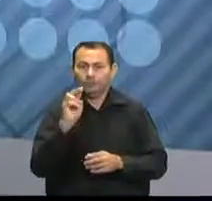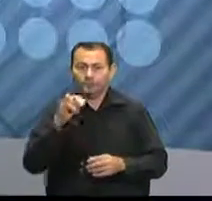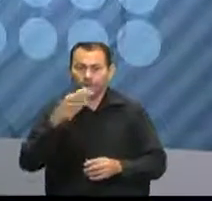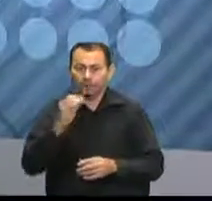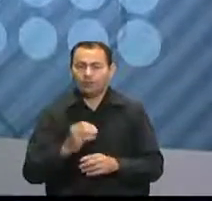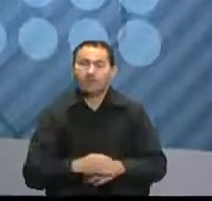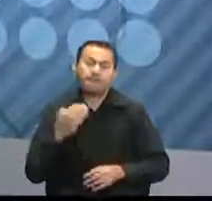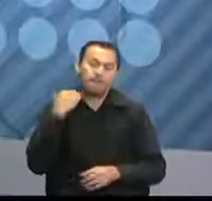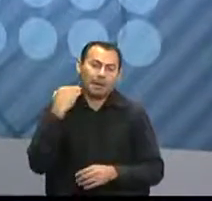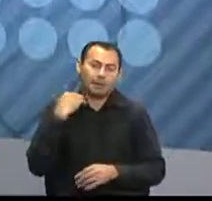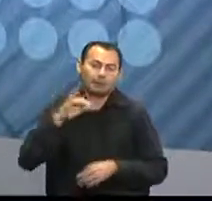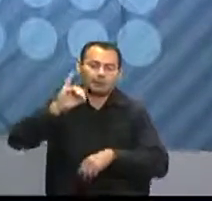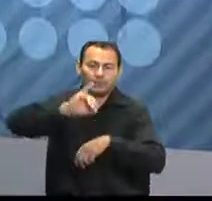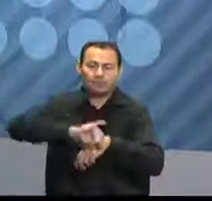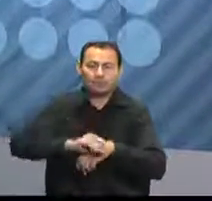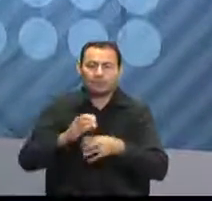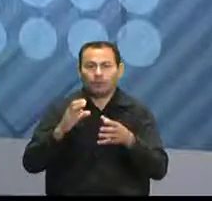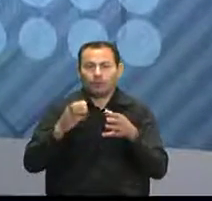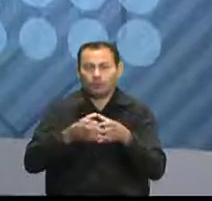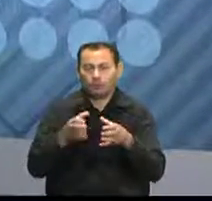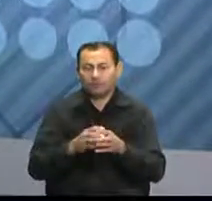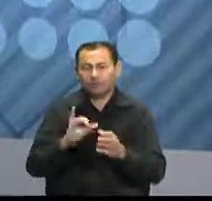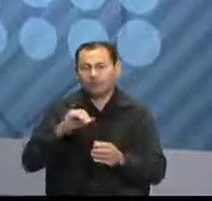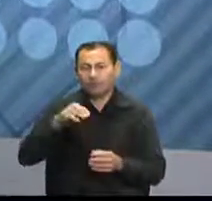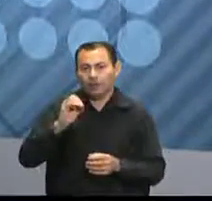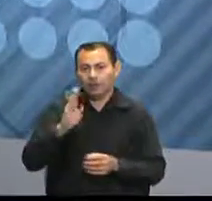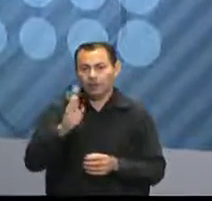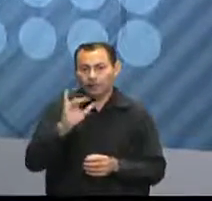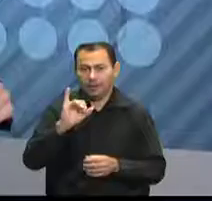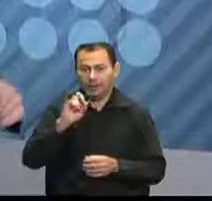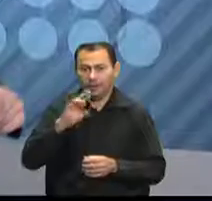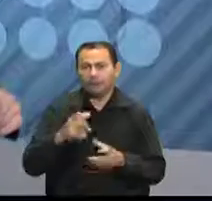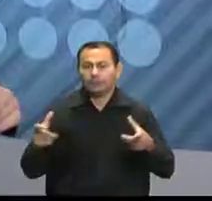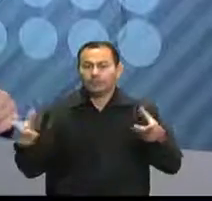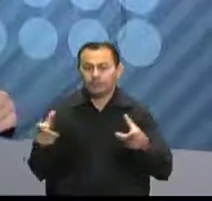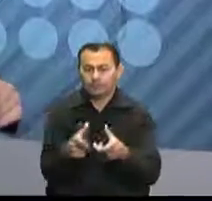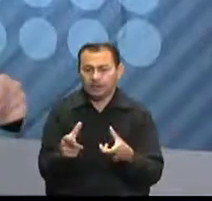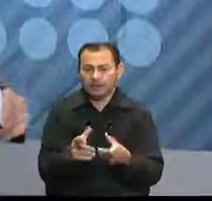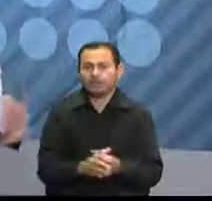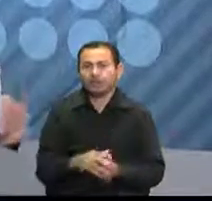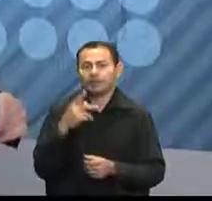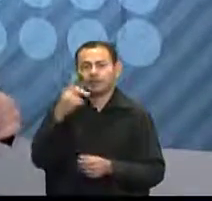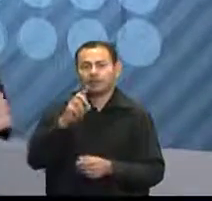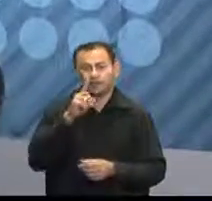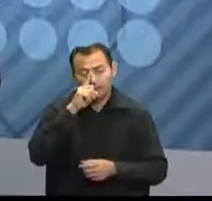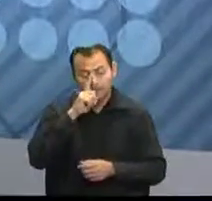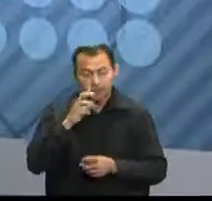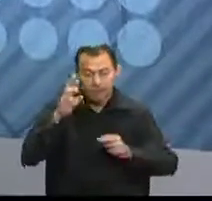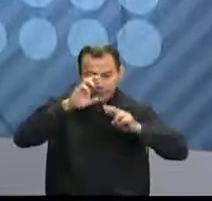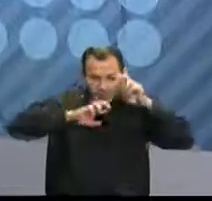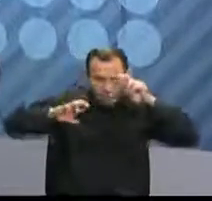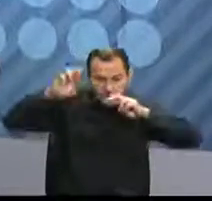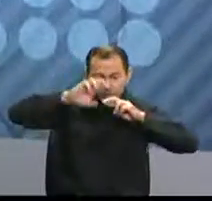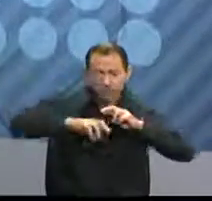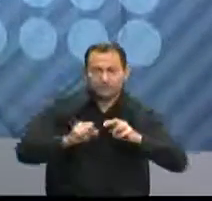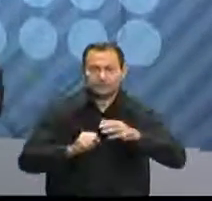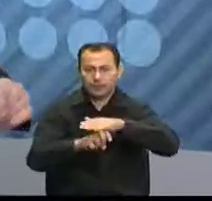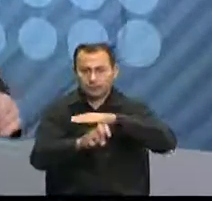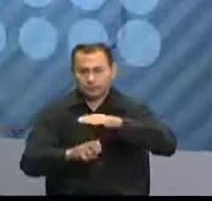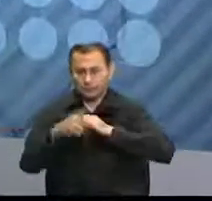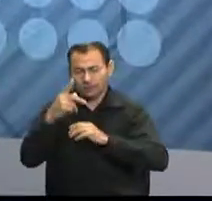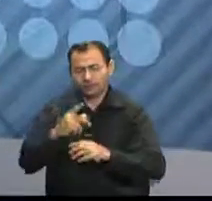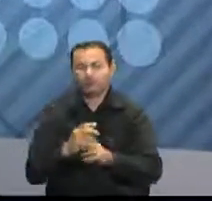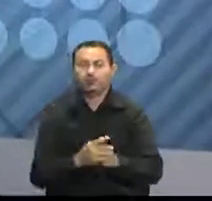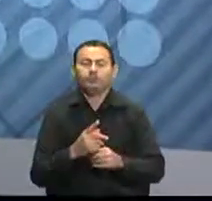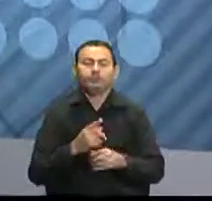do banco central da comissão de valores mobiliários minimizar o seu risco analisando as ações dos